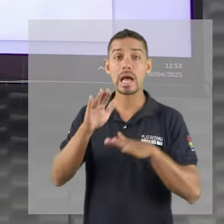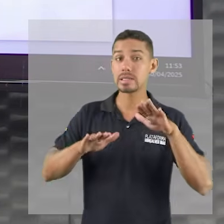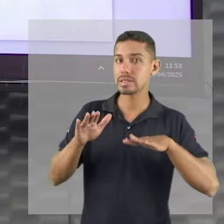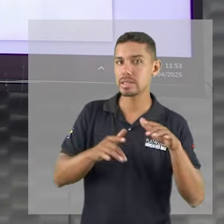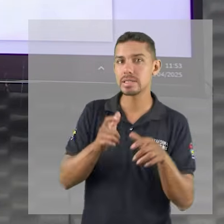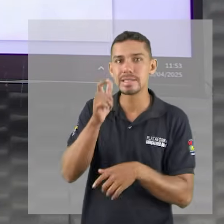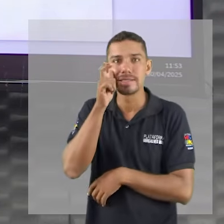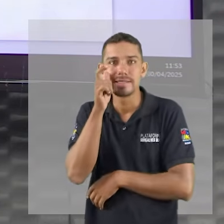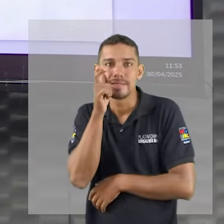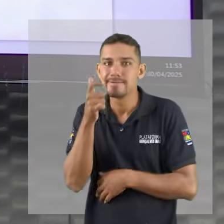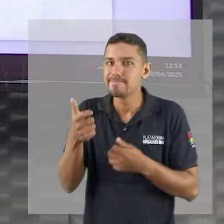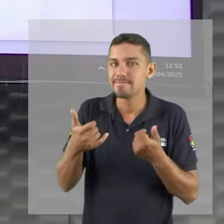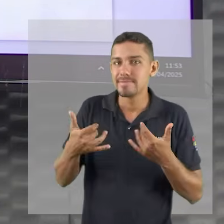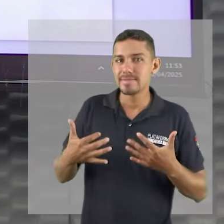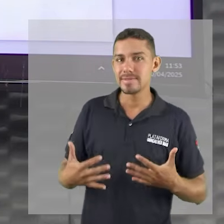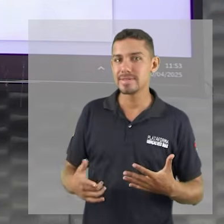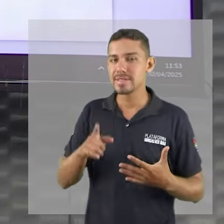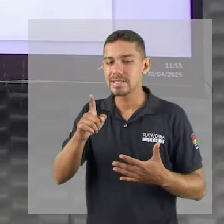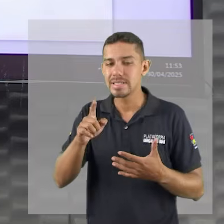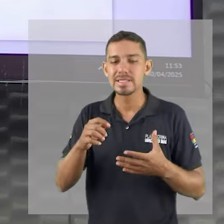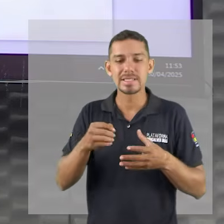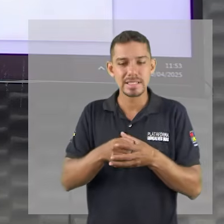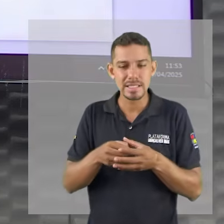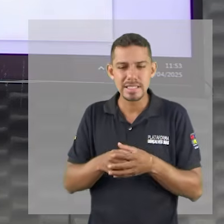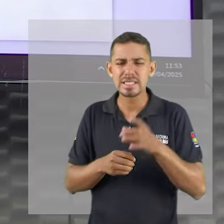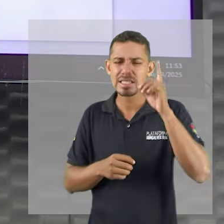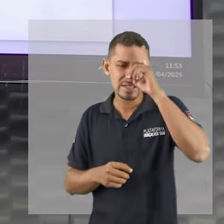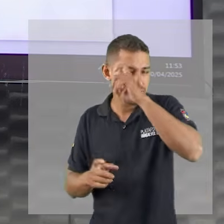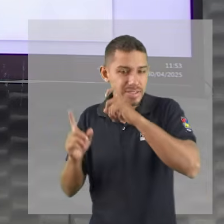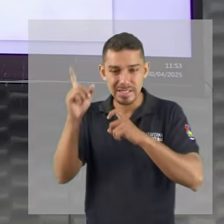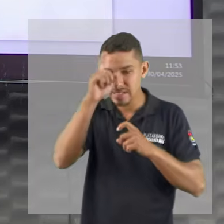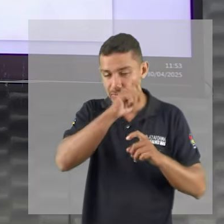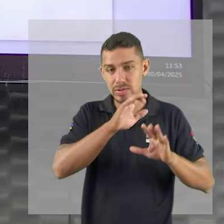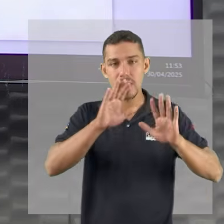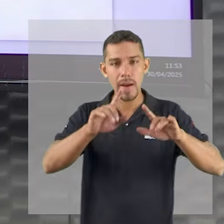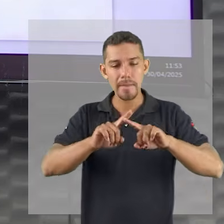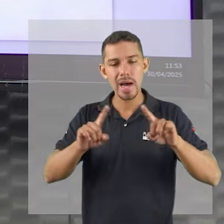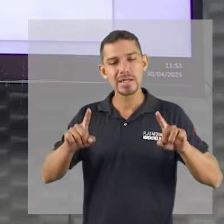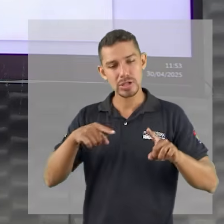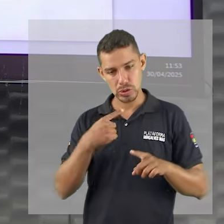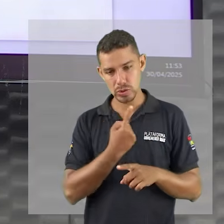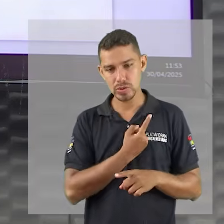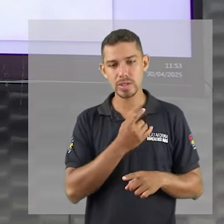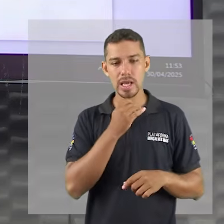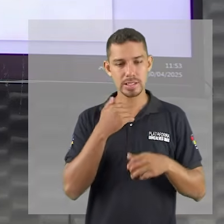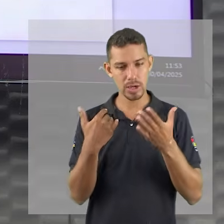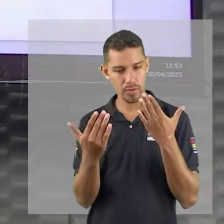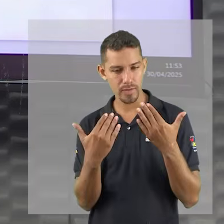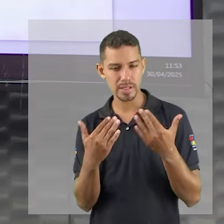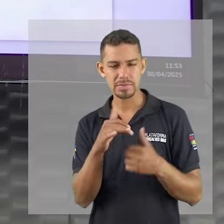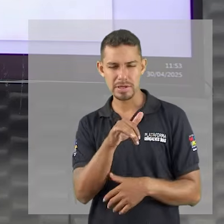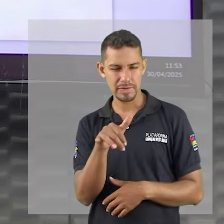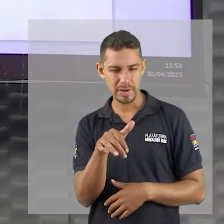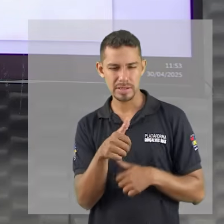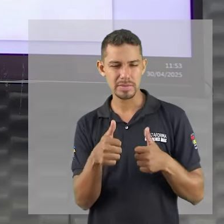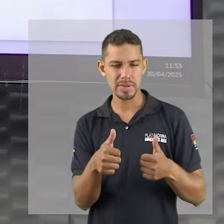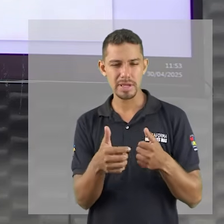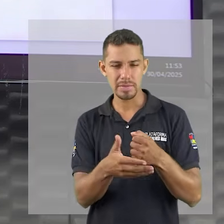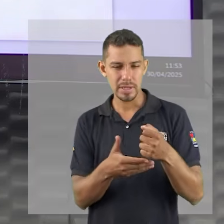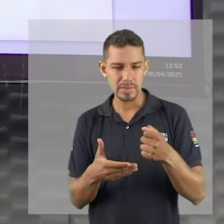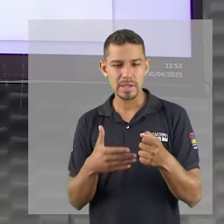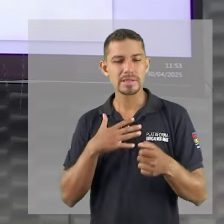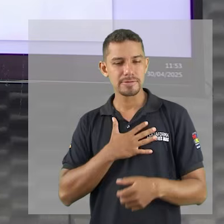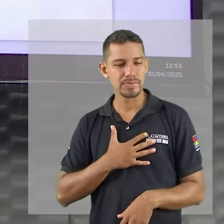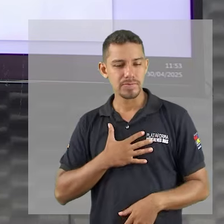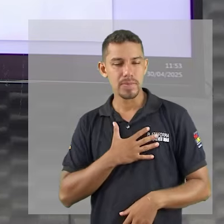pessoas ficam com medo de falar sobre material genético, é difícil, mas estamos aí, né? Essa conversa acho que foi bem tranquila, bem básica, bem